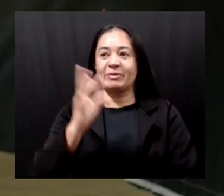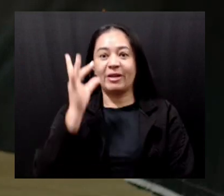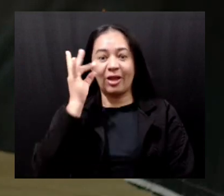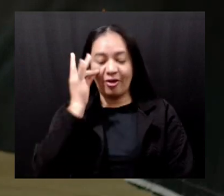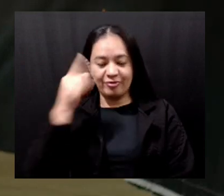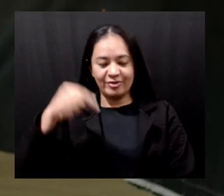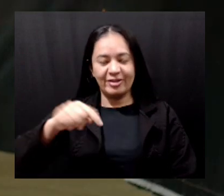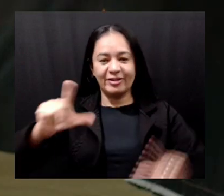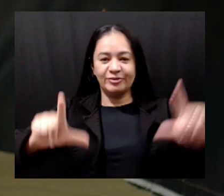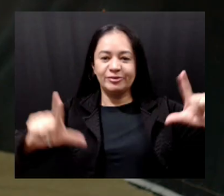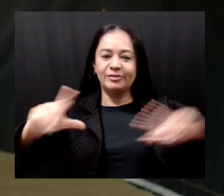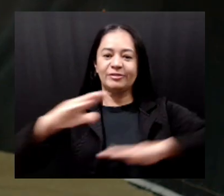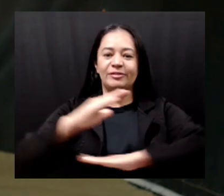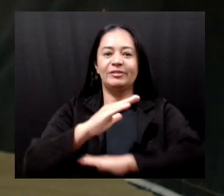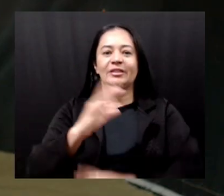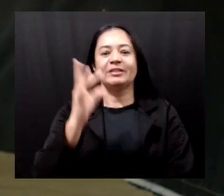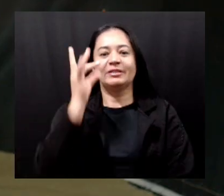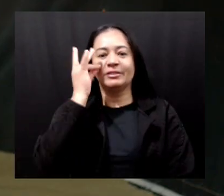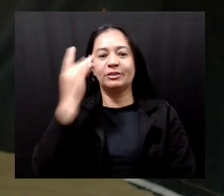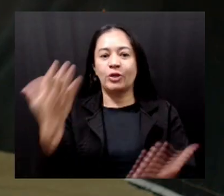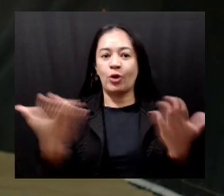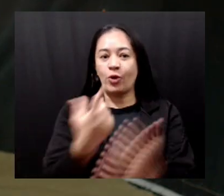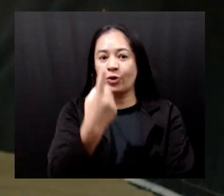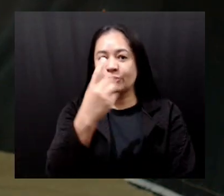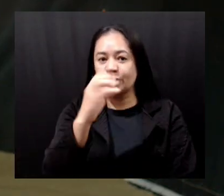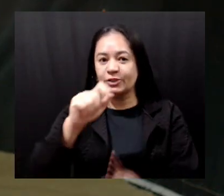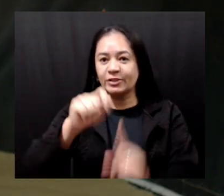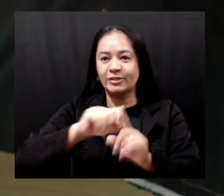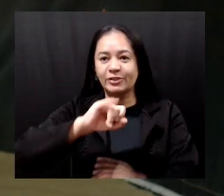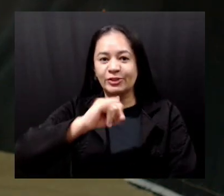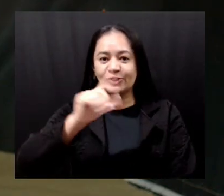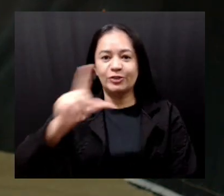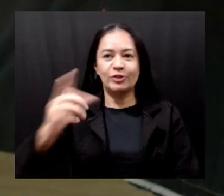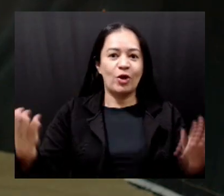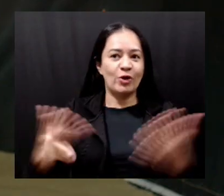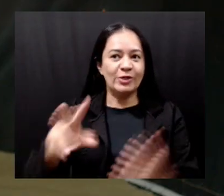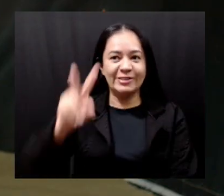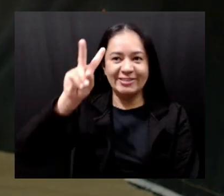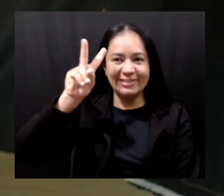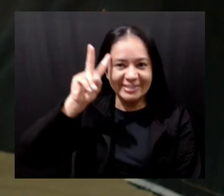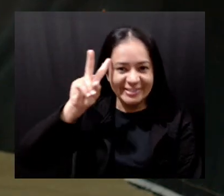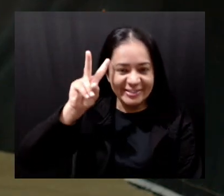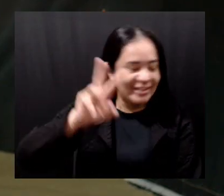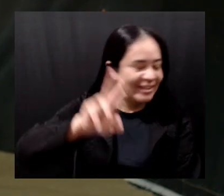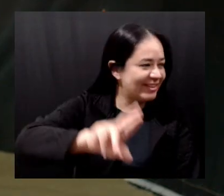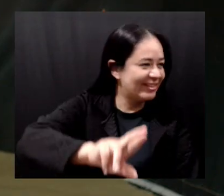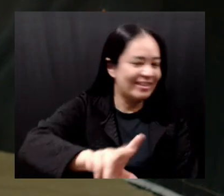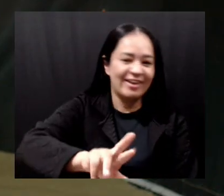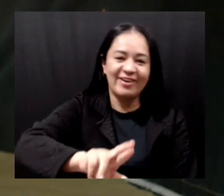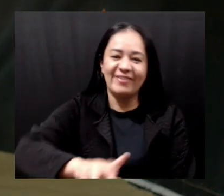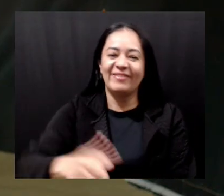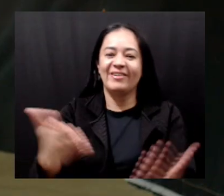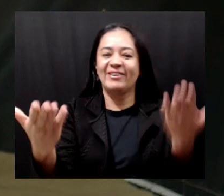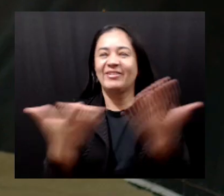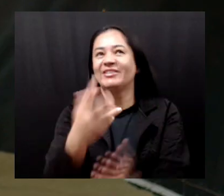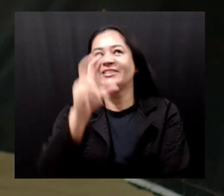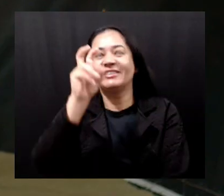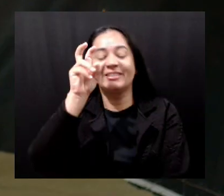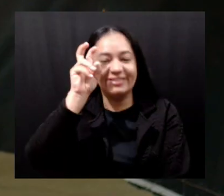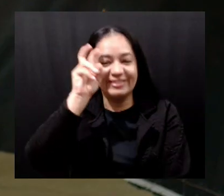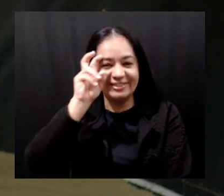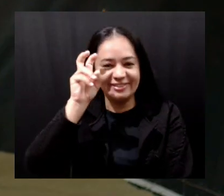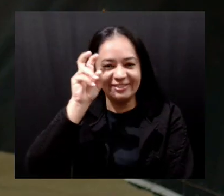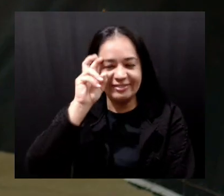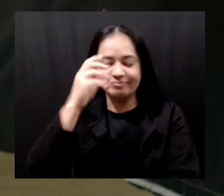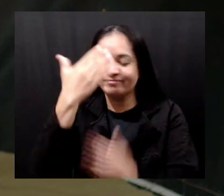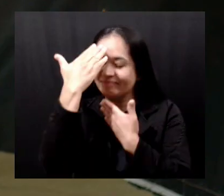dia 10 de julho, hoje não é segunda-feira, tá bom? Hoje é quinta-feira, gente. Quinta-feira, obrigada por